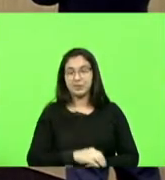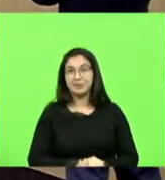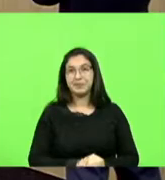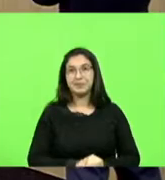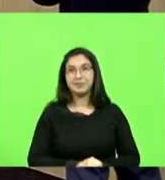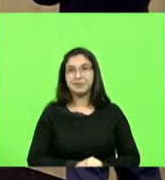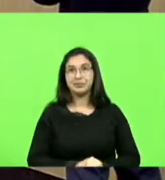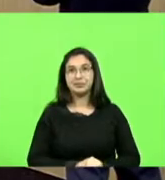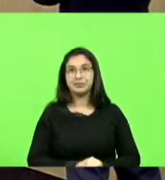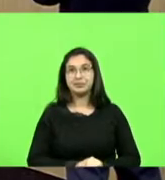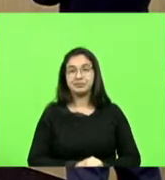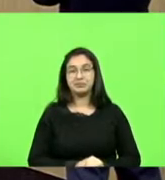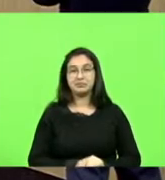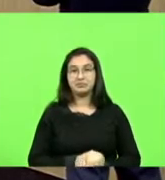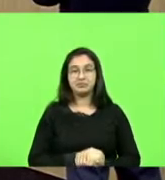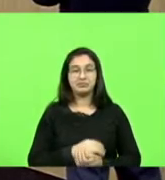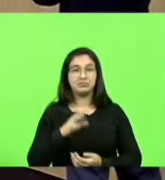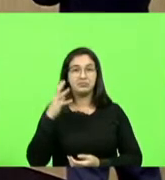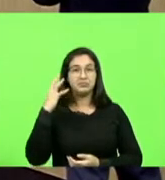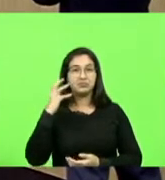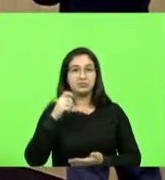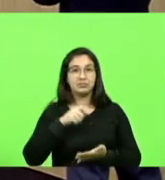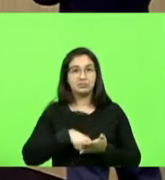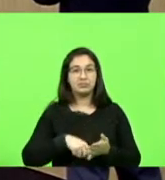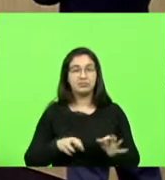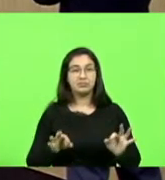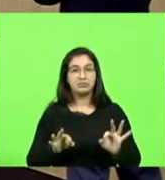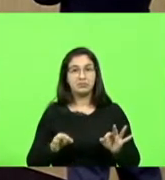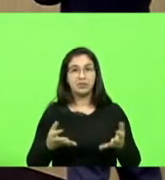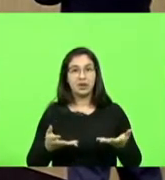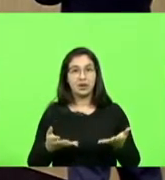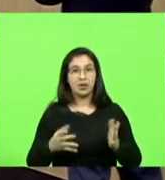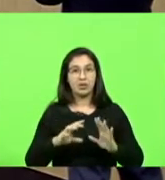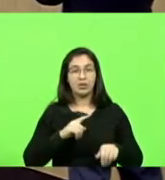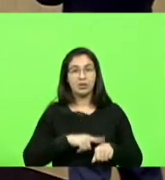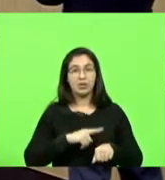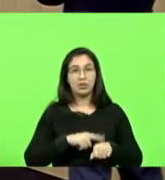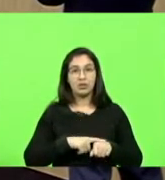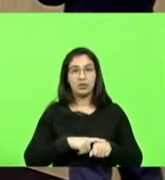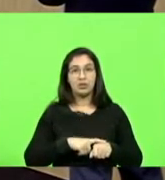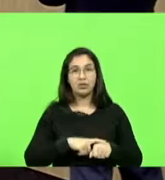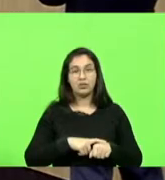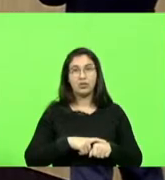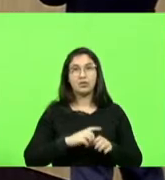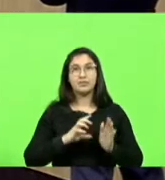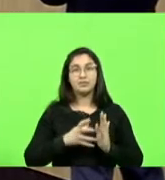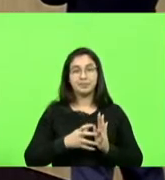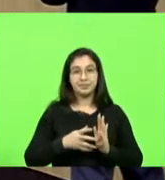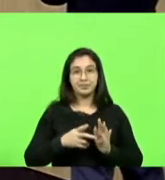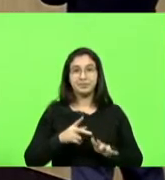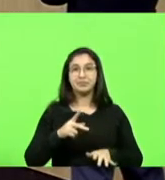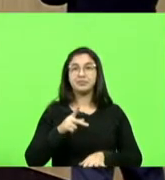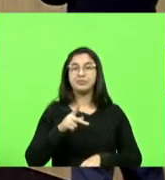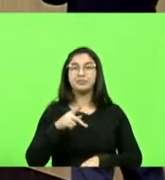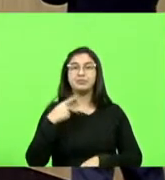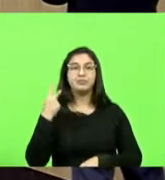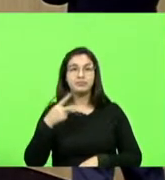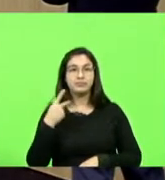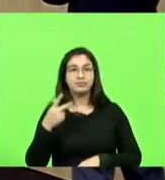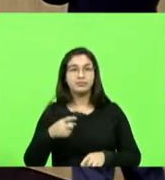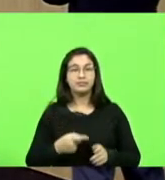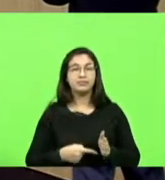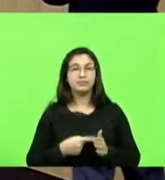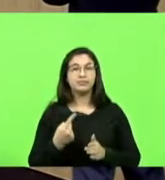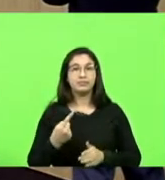Não havendo novos deputados inscritos, passamos ao horário destinado aos partidos políticos. O primeiro bloco do dia,